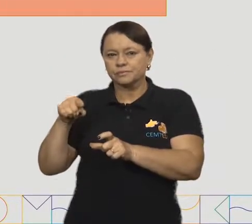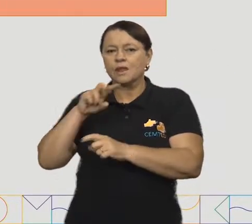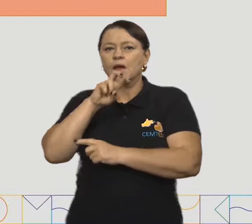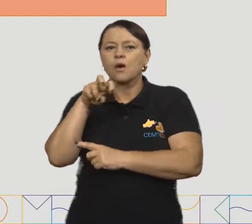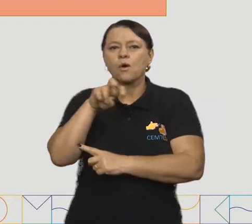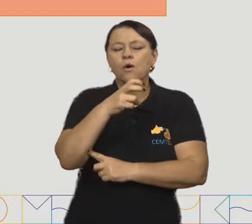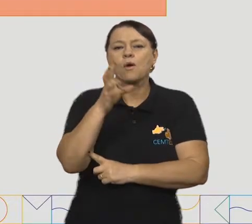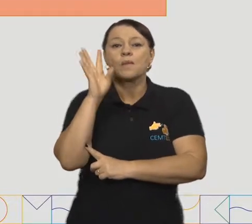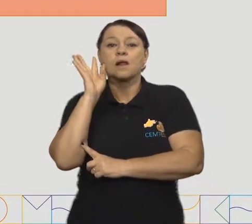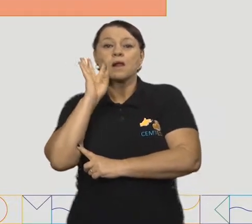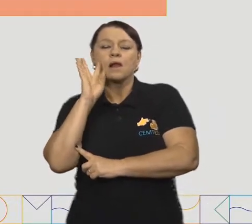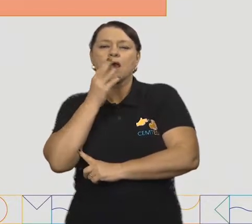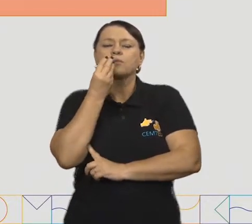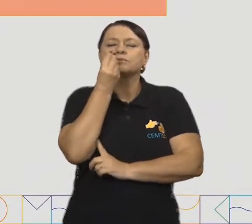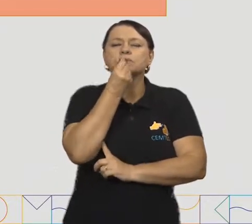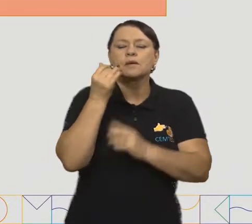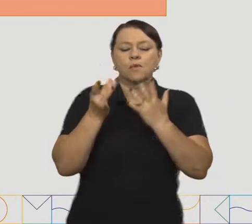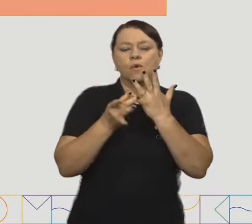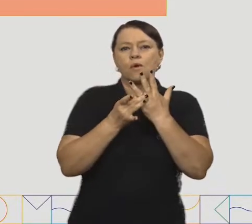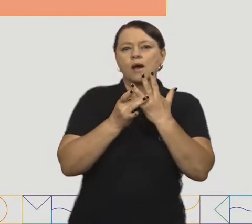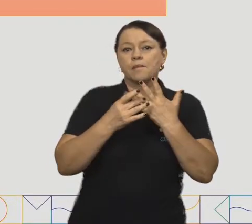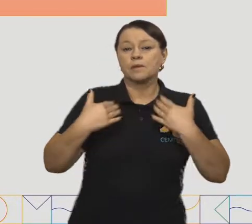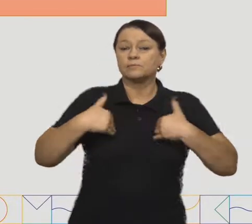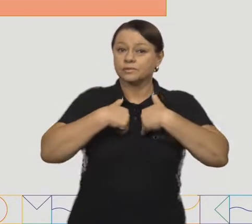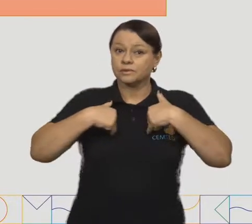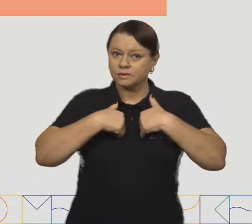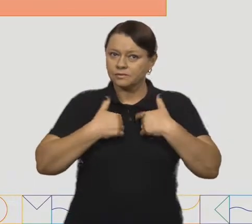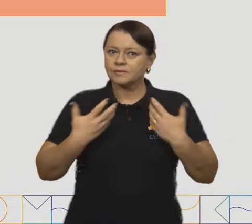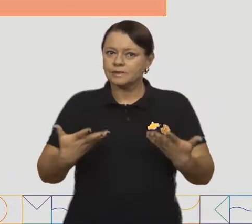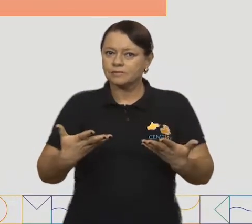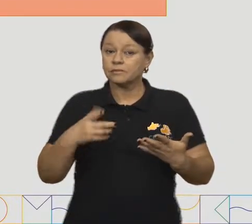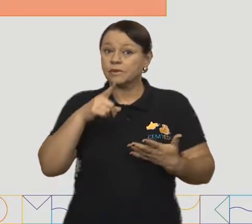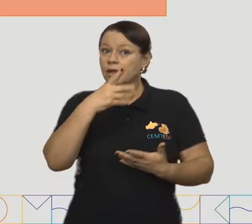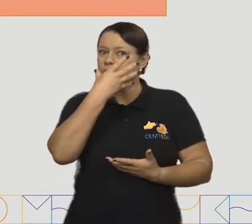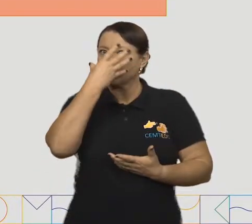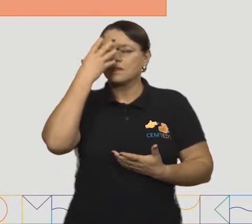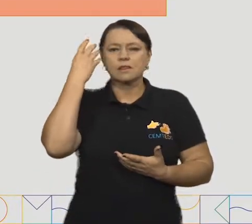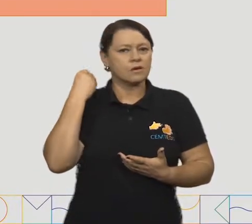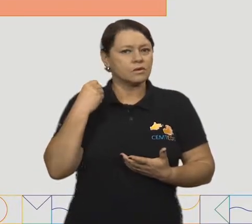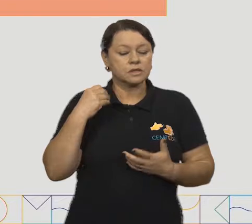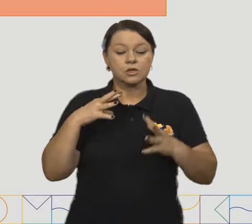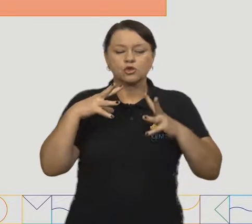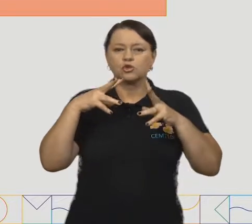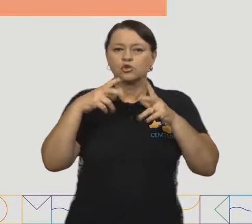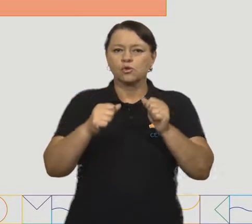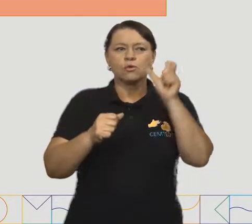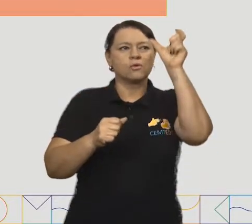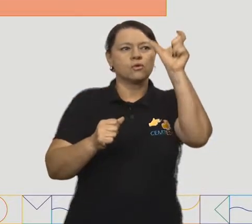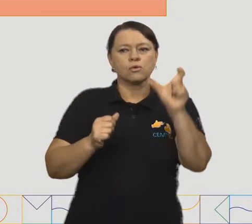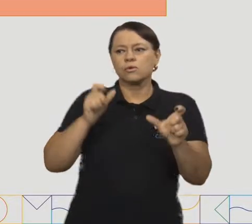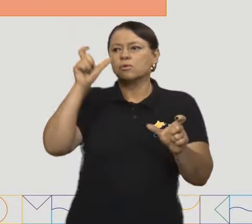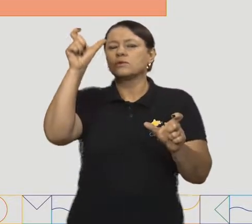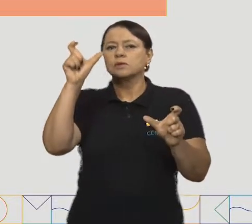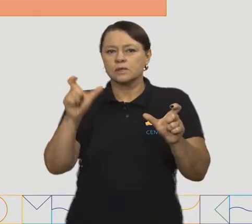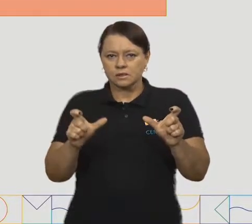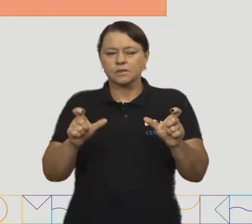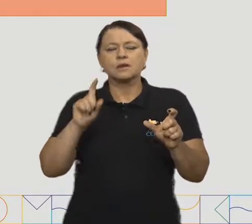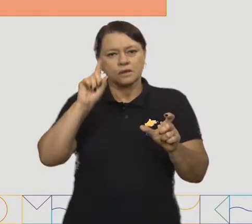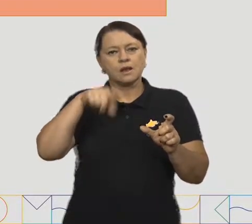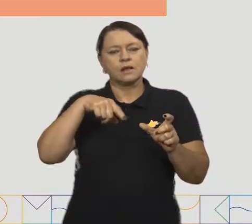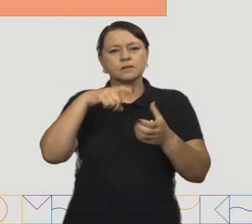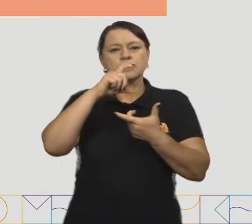não? Na próxima tela vocês vão ver que eu separei as palavras que são acentuadas e outras que